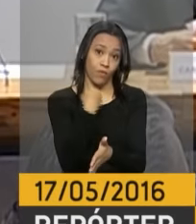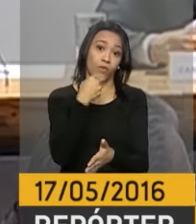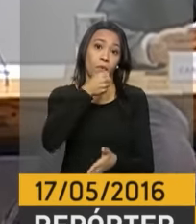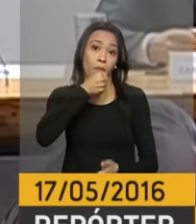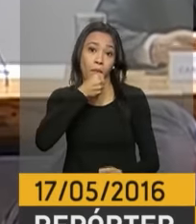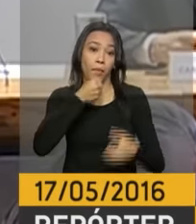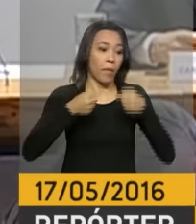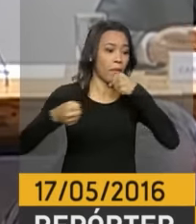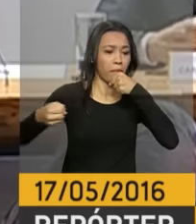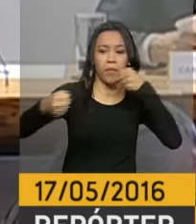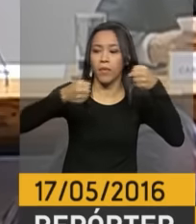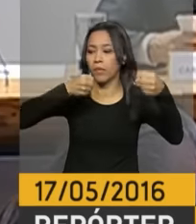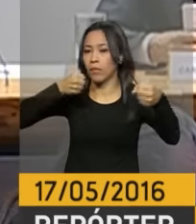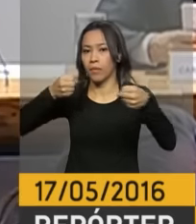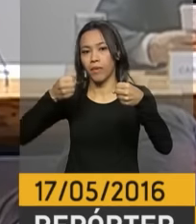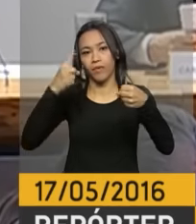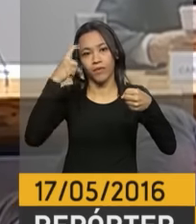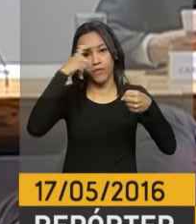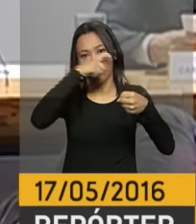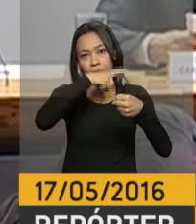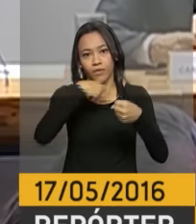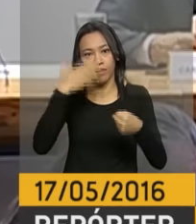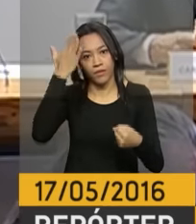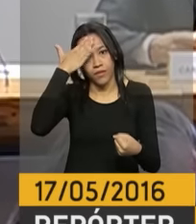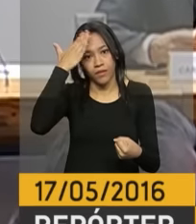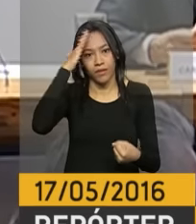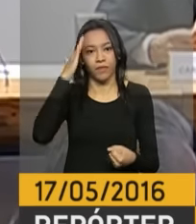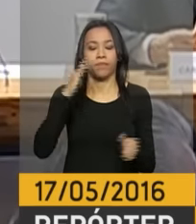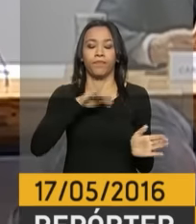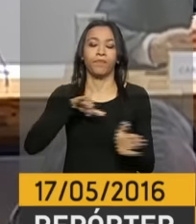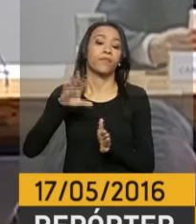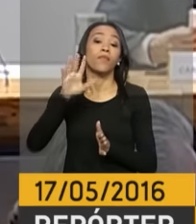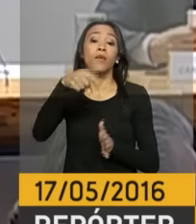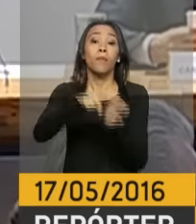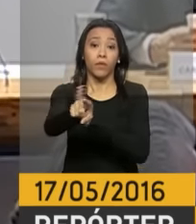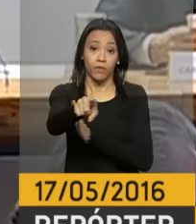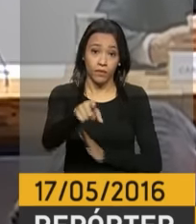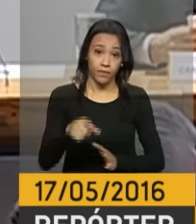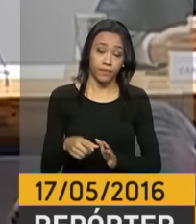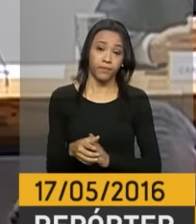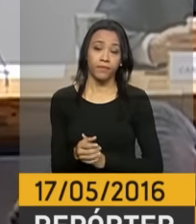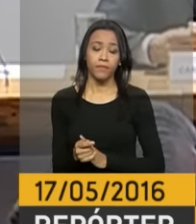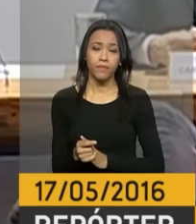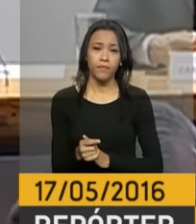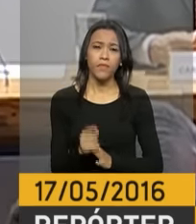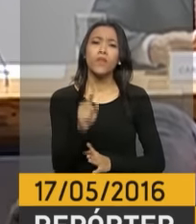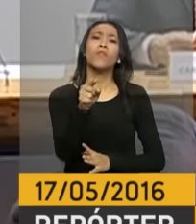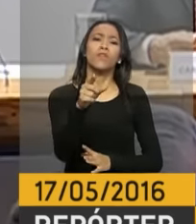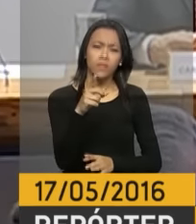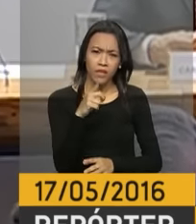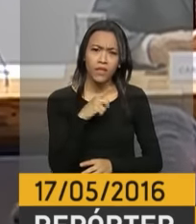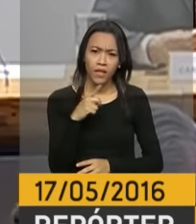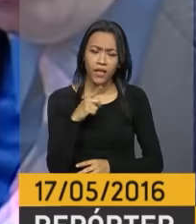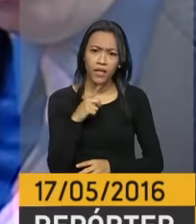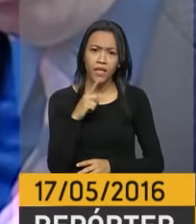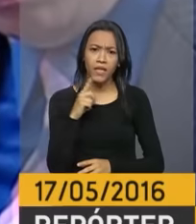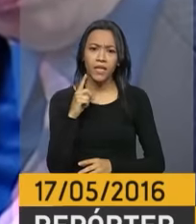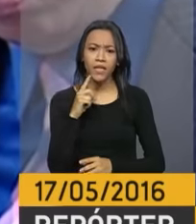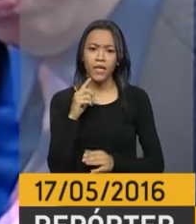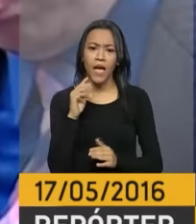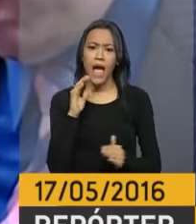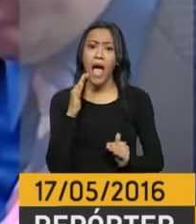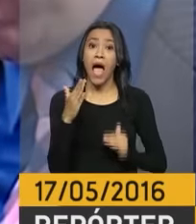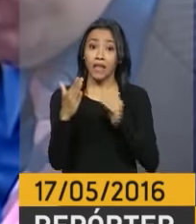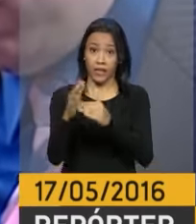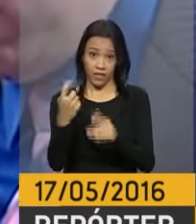com microfone, senão não vai ser possível. Pois não? Ministro, o senhor tem que definir até a sexta-feira, no